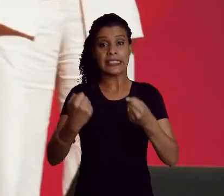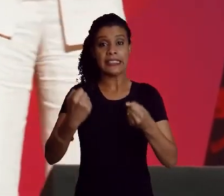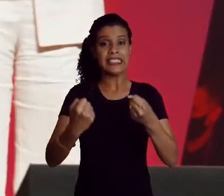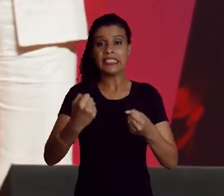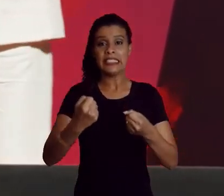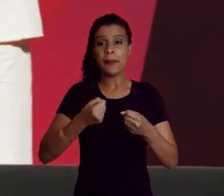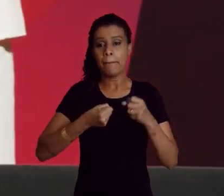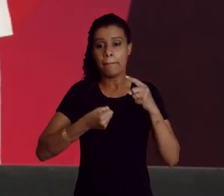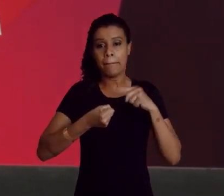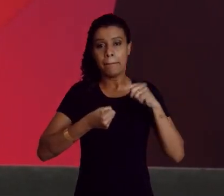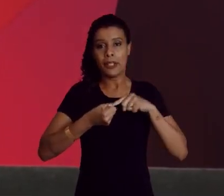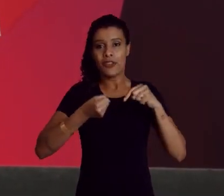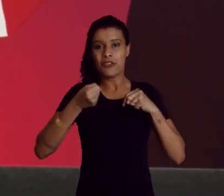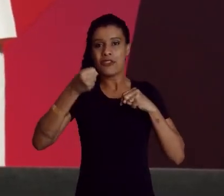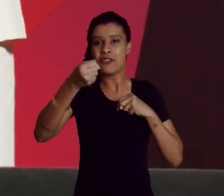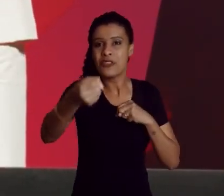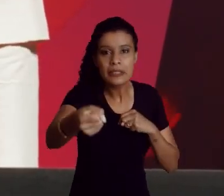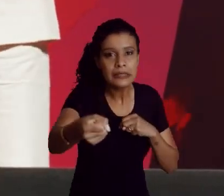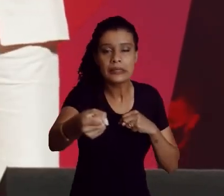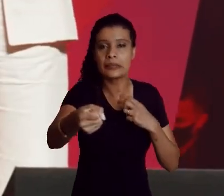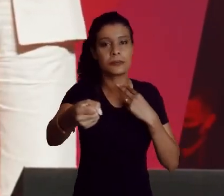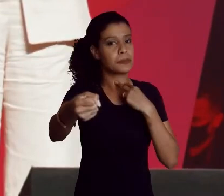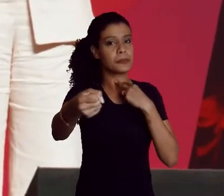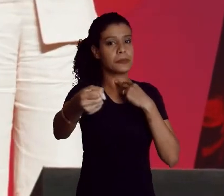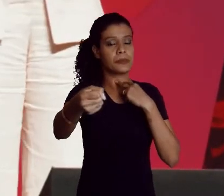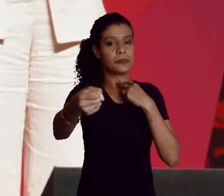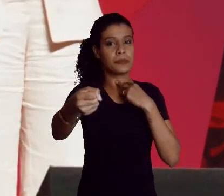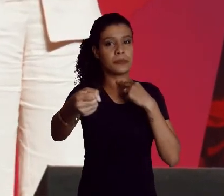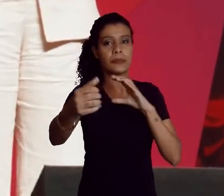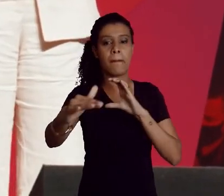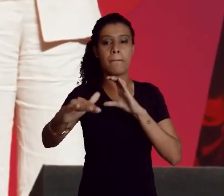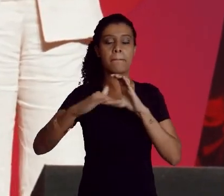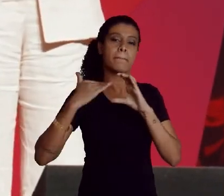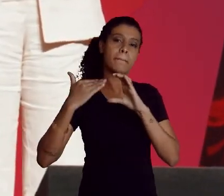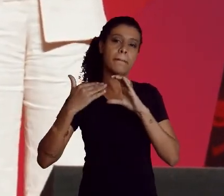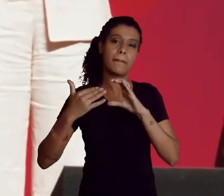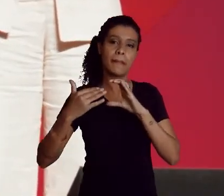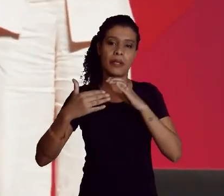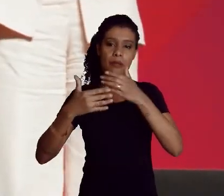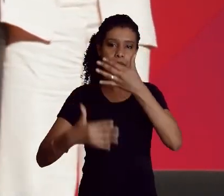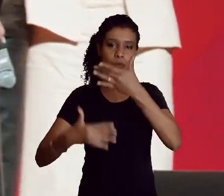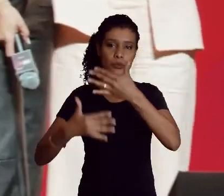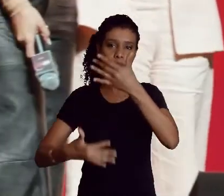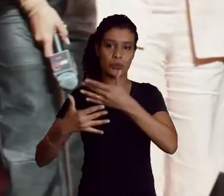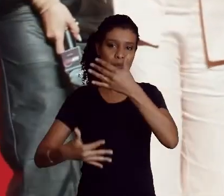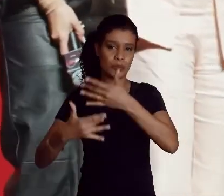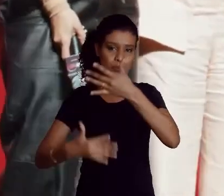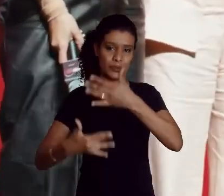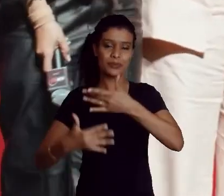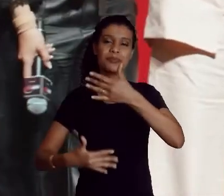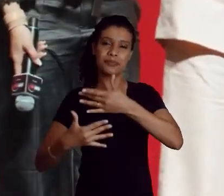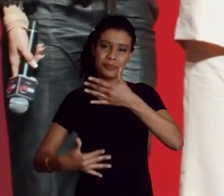até aí, infelizmente, por causa das regras do estádio, você consegue mandar pergunta aqui no chat do YouTube aqui mesmo. Só abrir o YouTube aí. Você consegue mandar